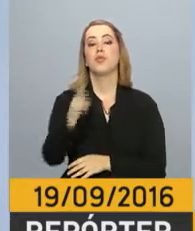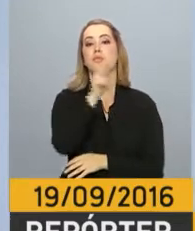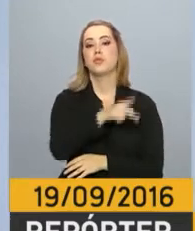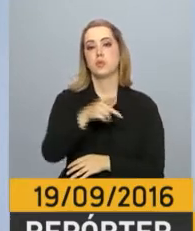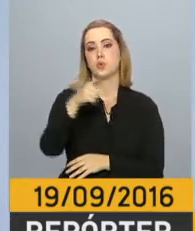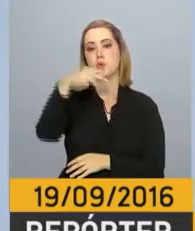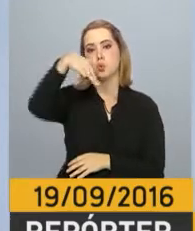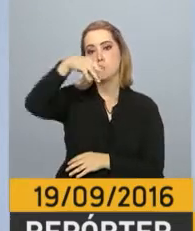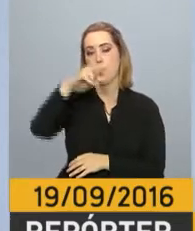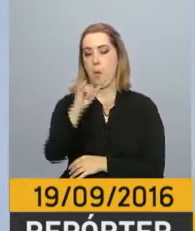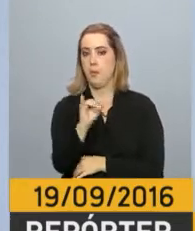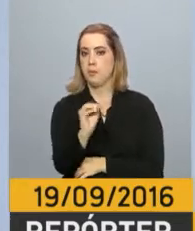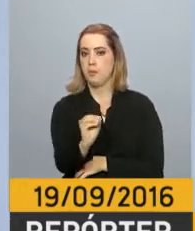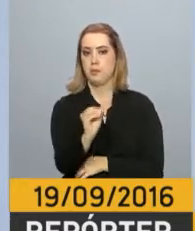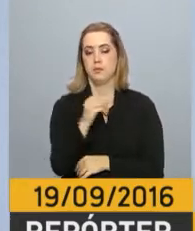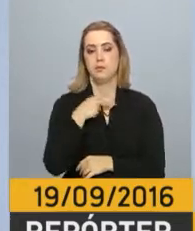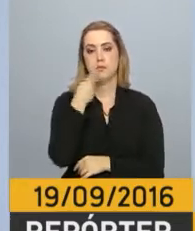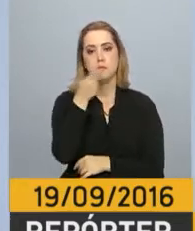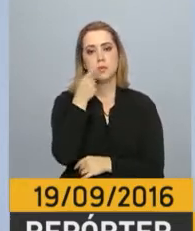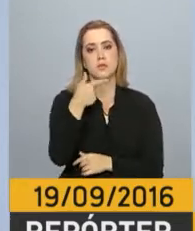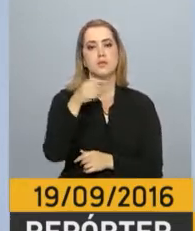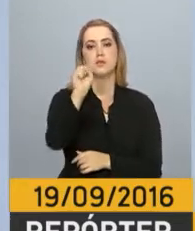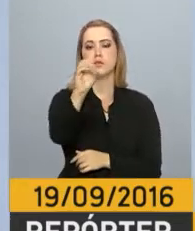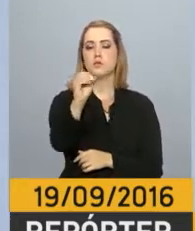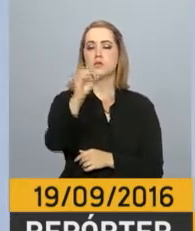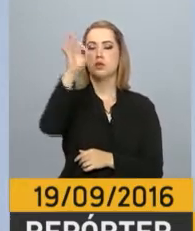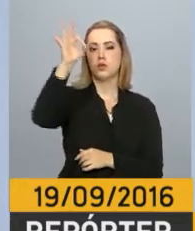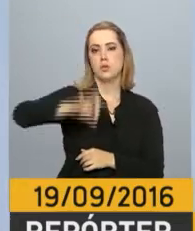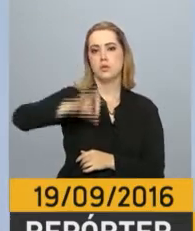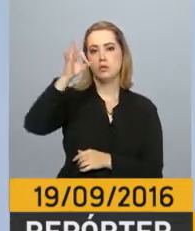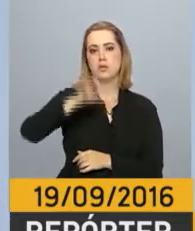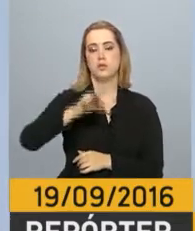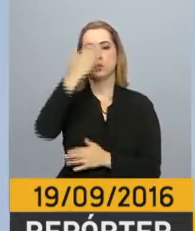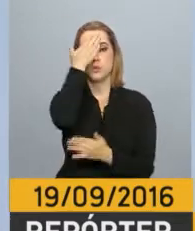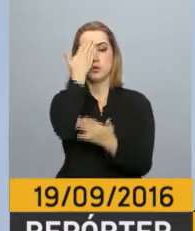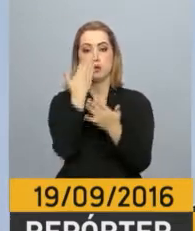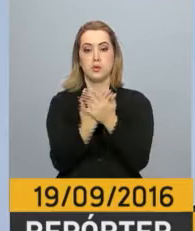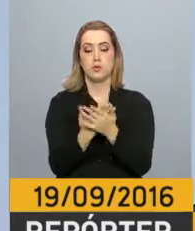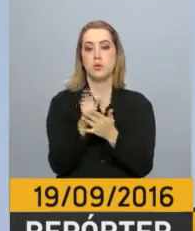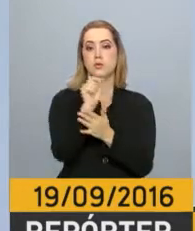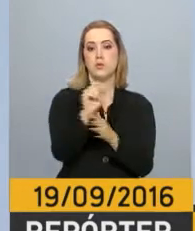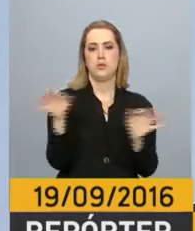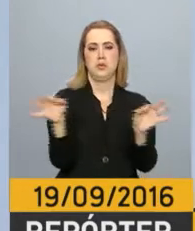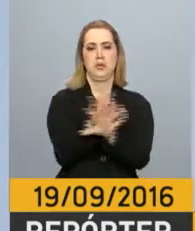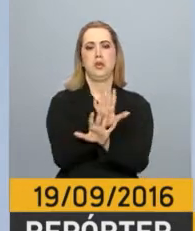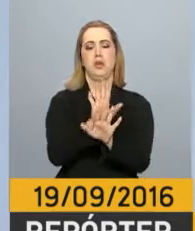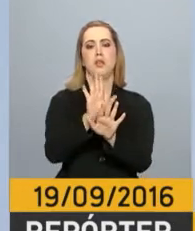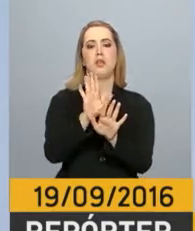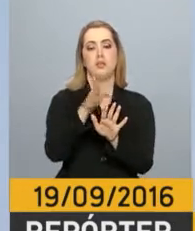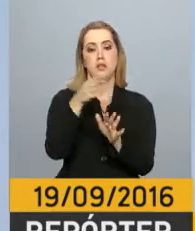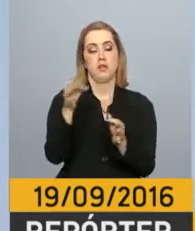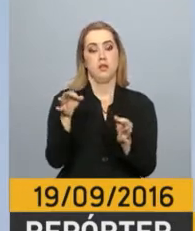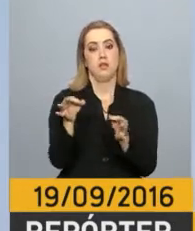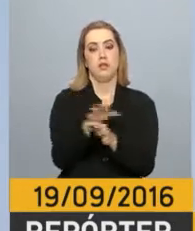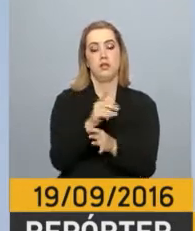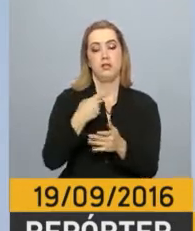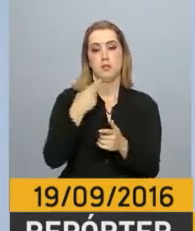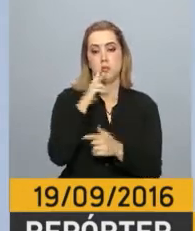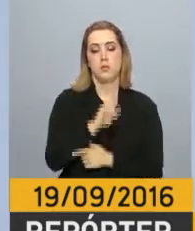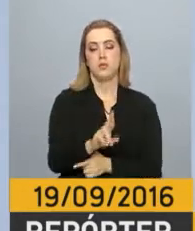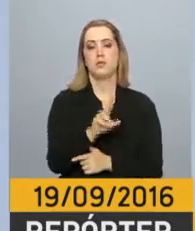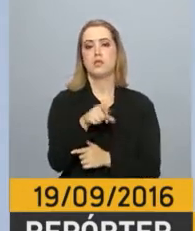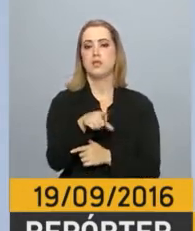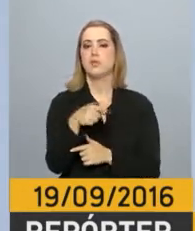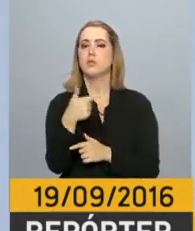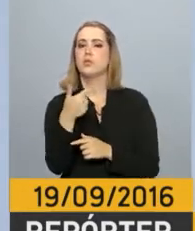80% dos problemas econômicos a confiança resolve, 20% é o conhecimento da teoria econômica. Então,